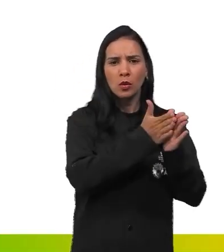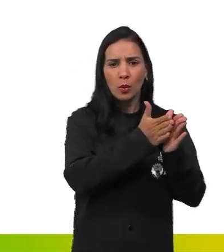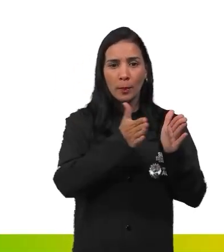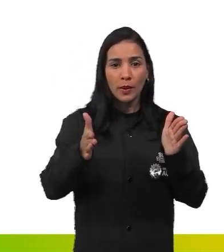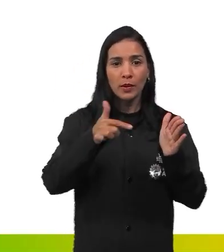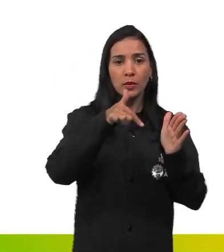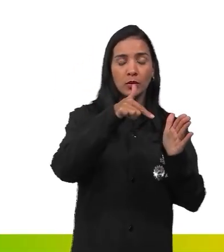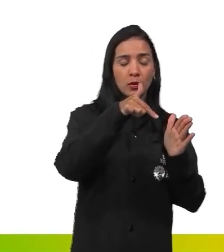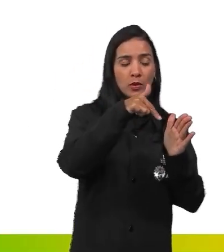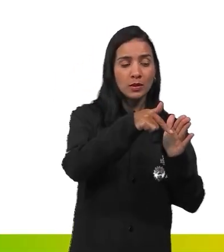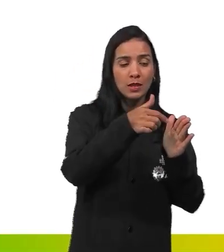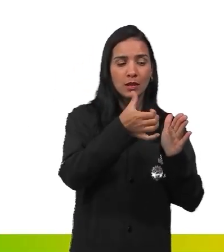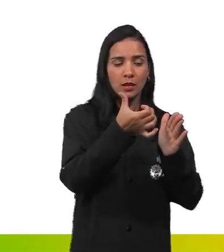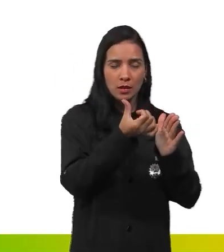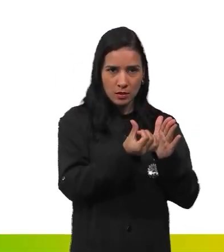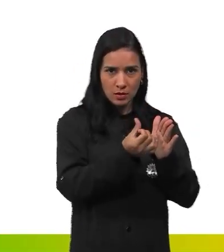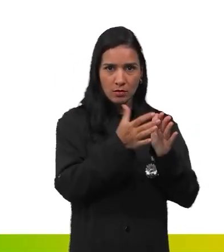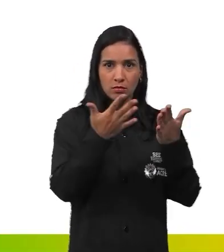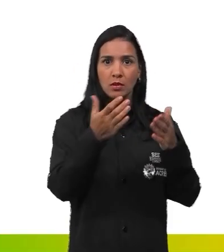passagem foi em